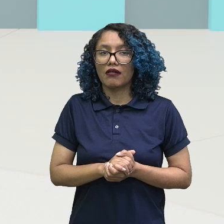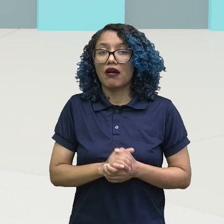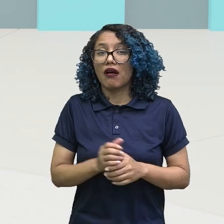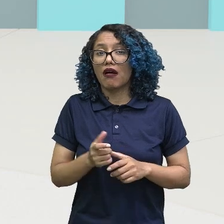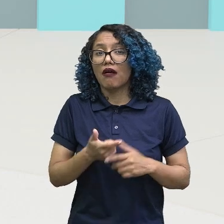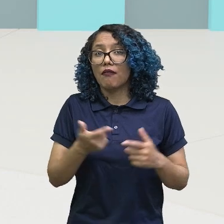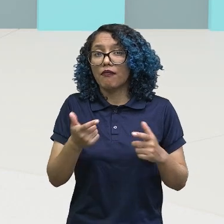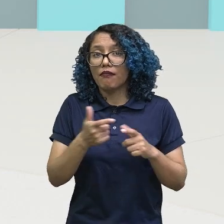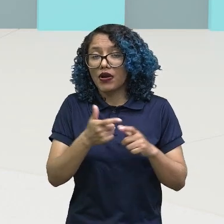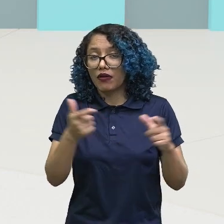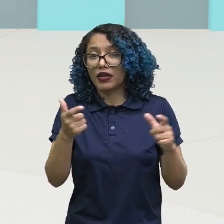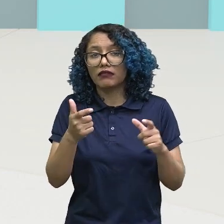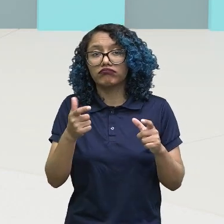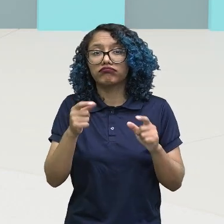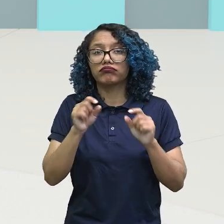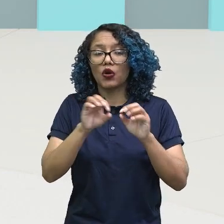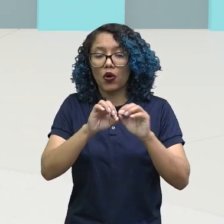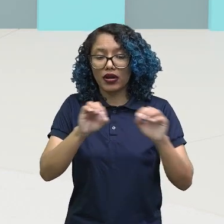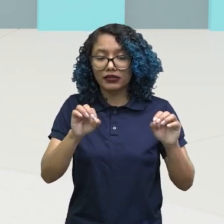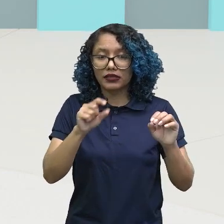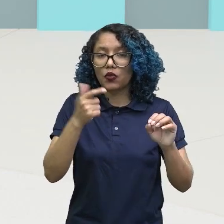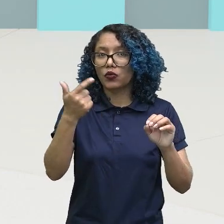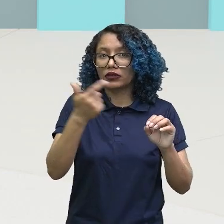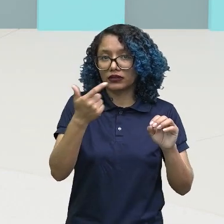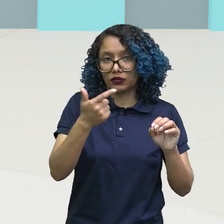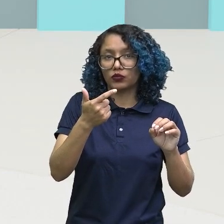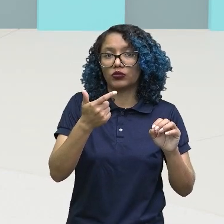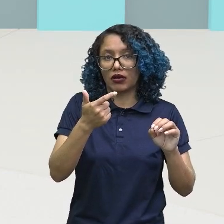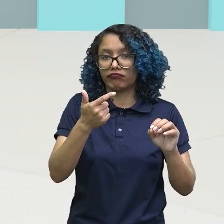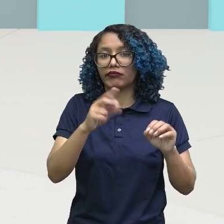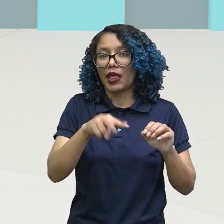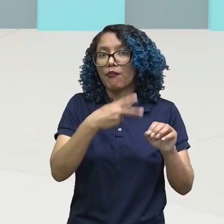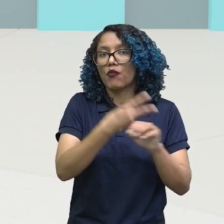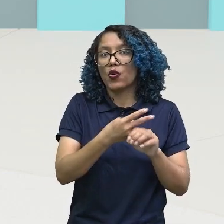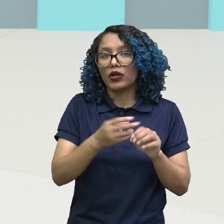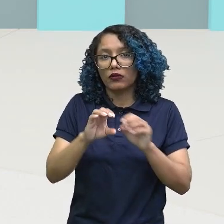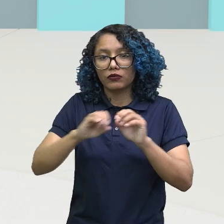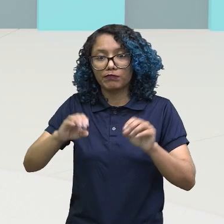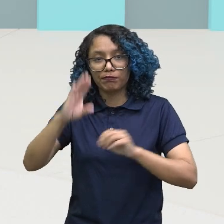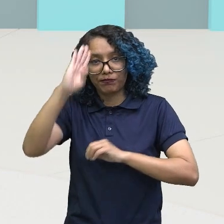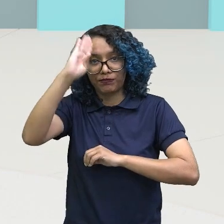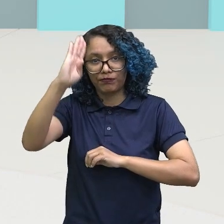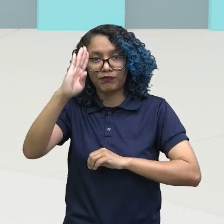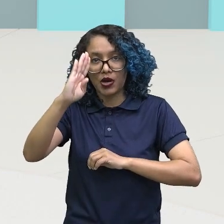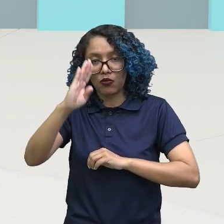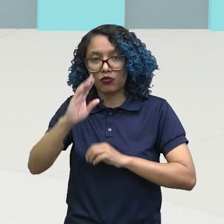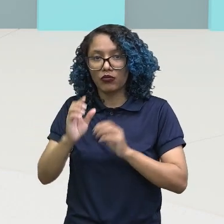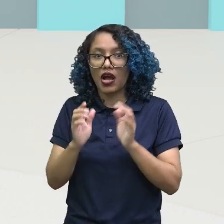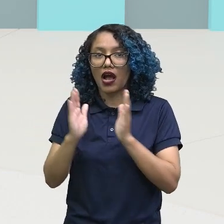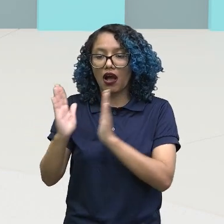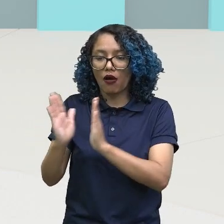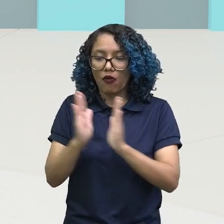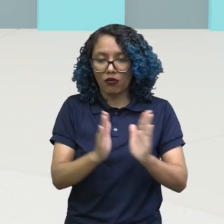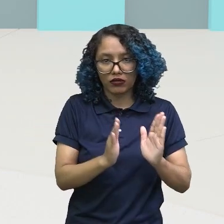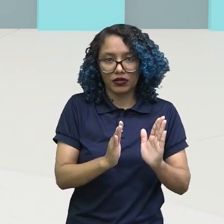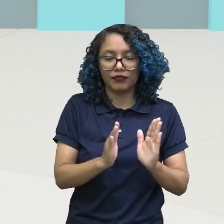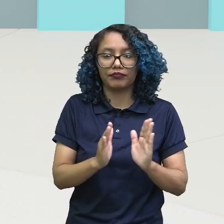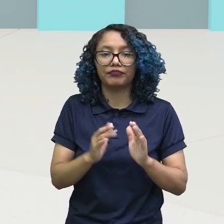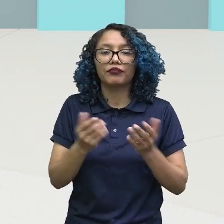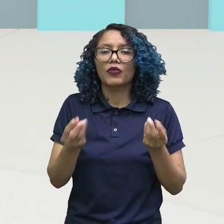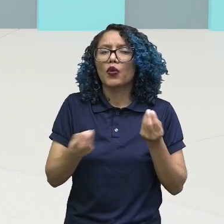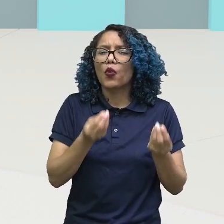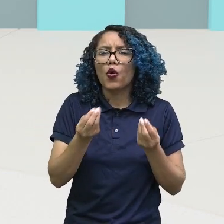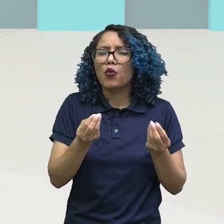depois da oração principal. Então, vamos ver o exemplo, como é que acontece esse sentido, né, de